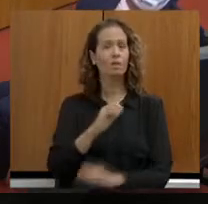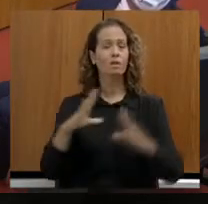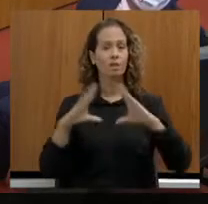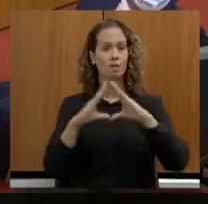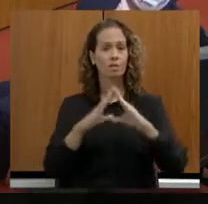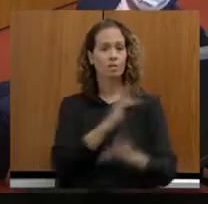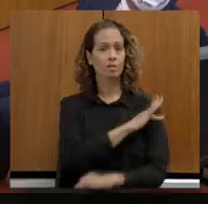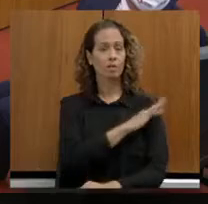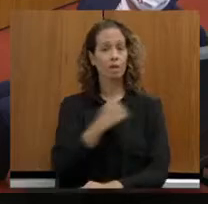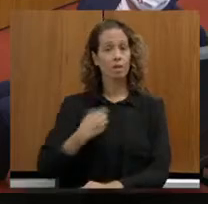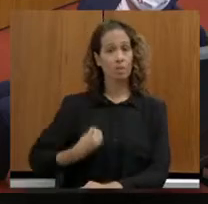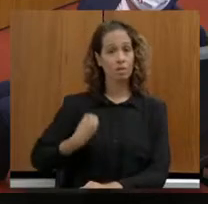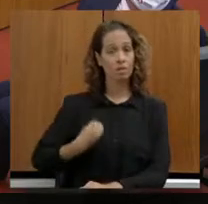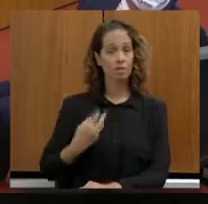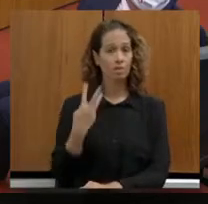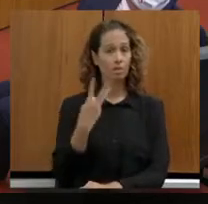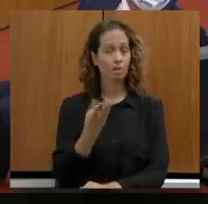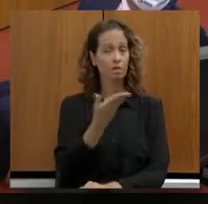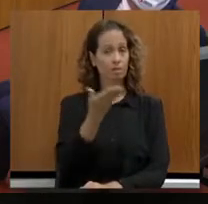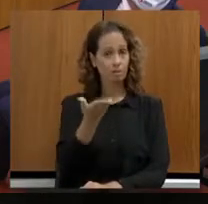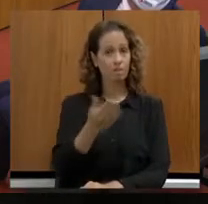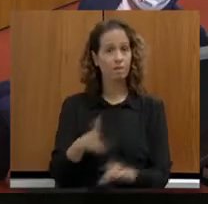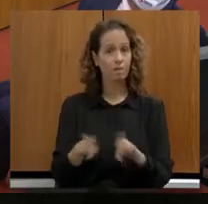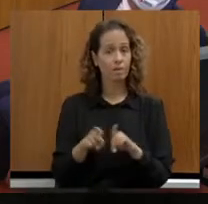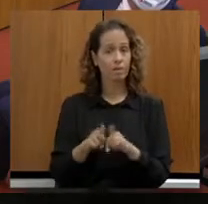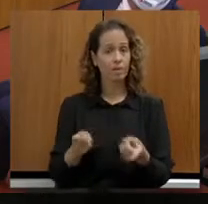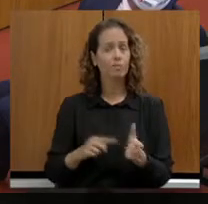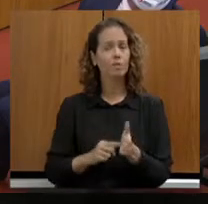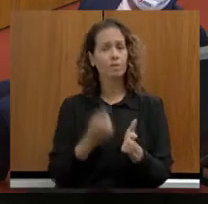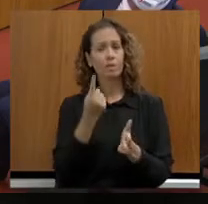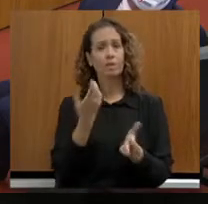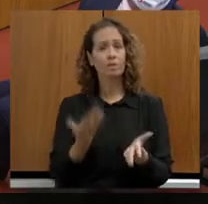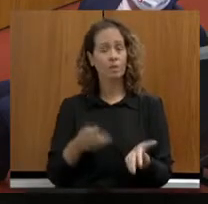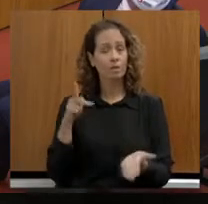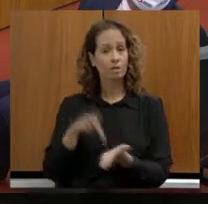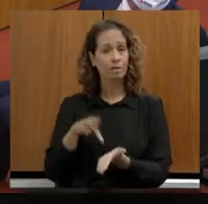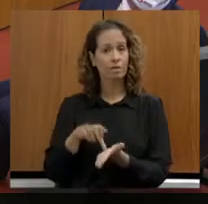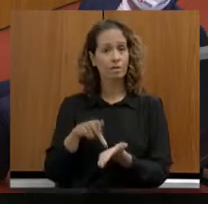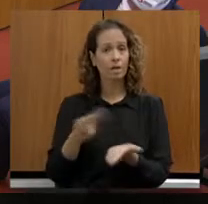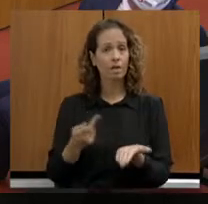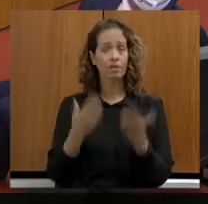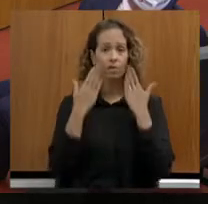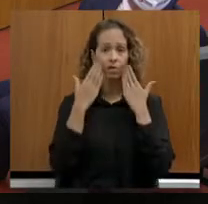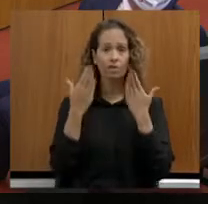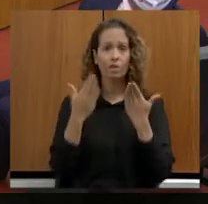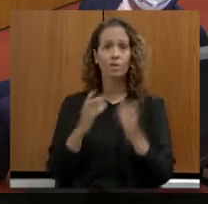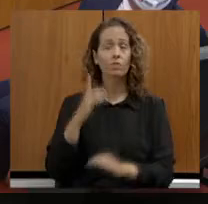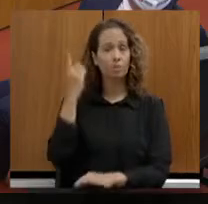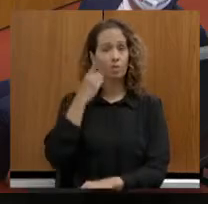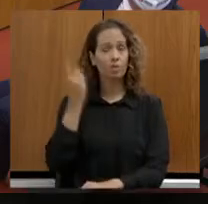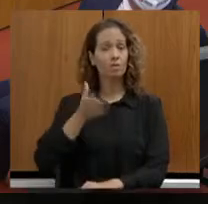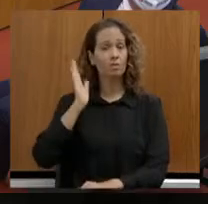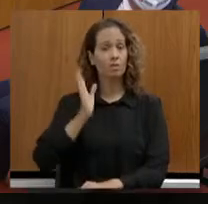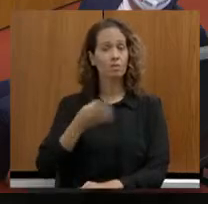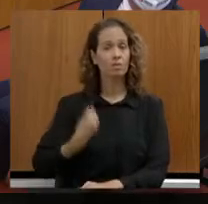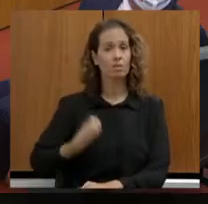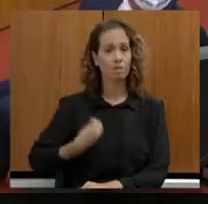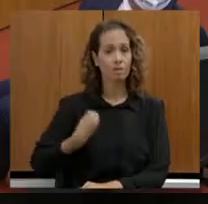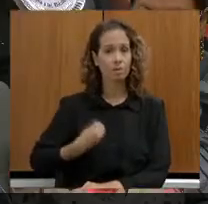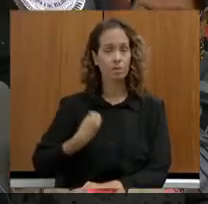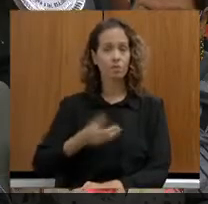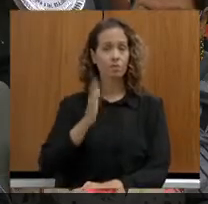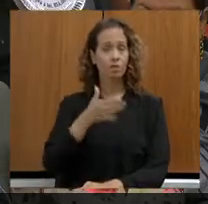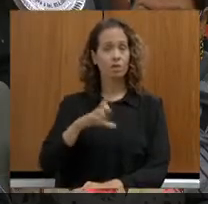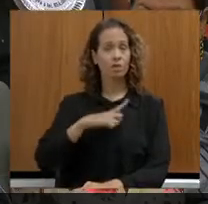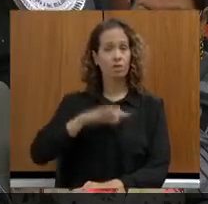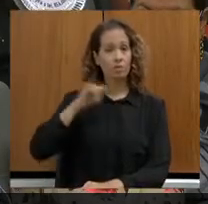eu passei dos três posso silêncio também é a primeira vez o que eu vejo um debate já participou que já